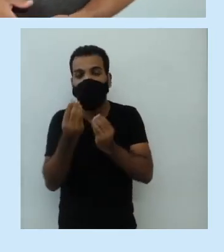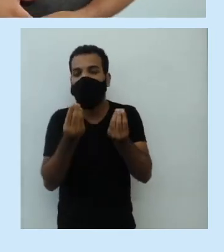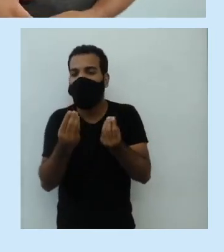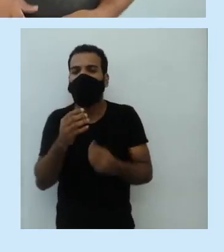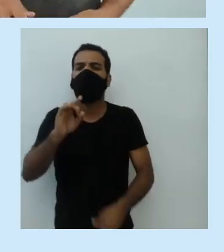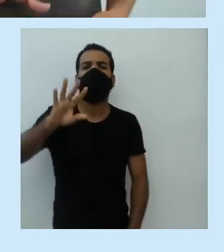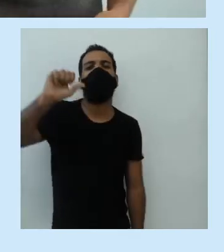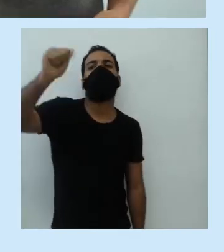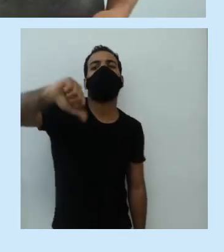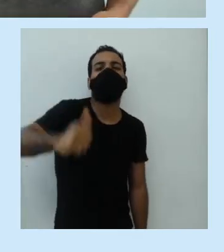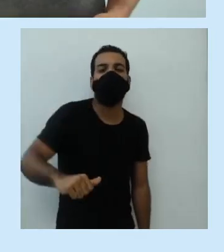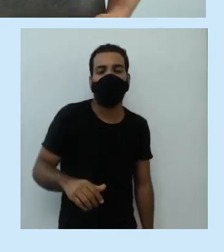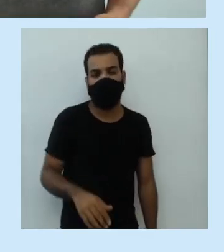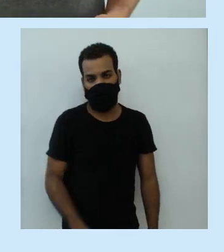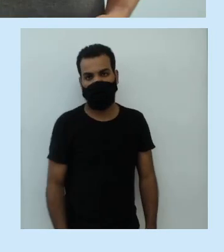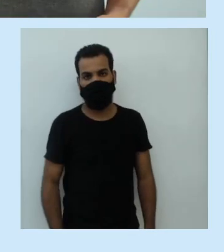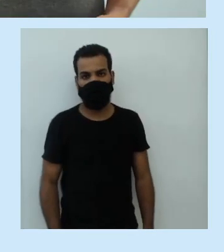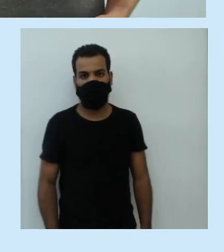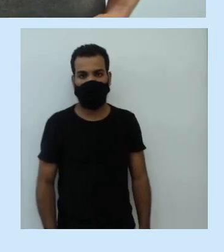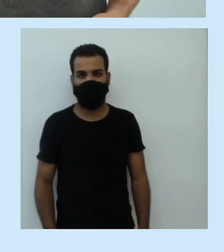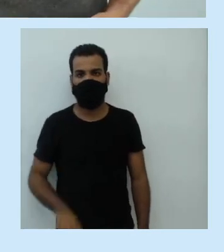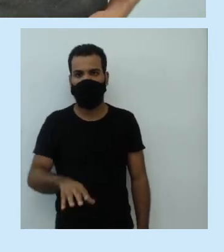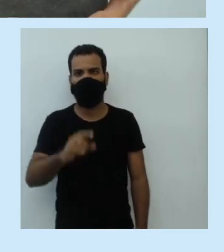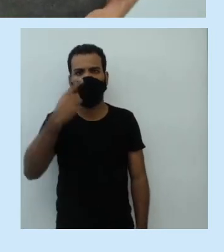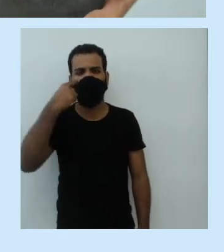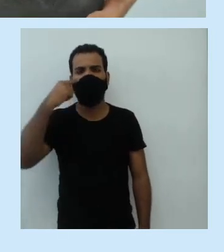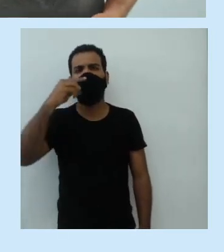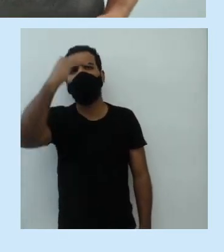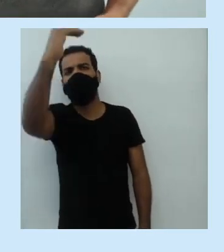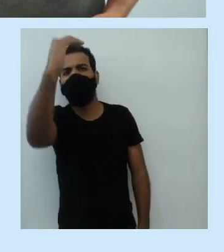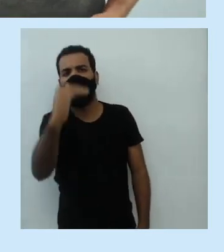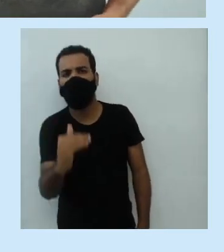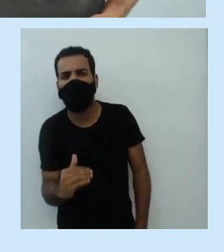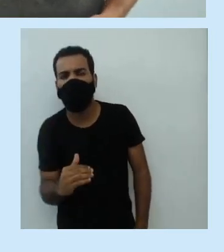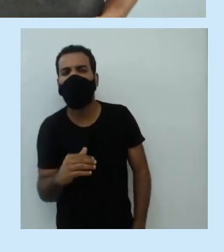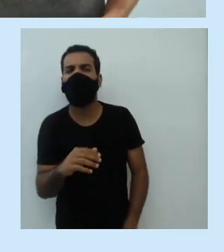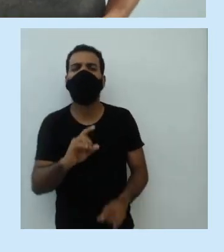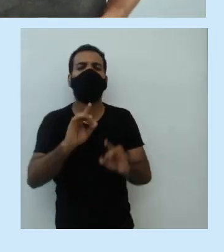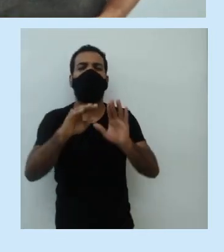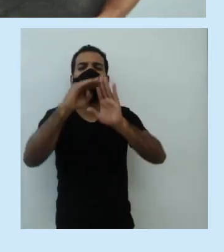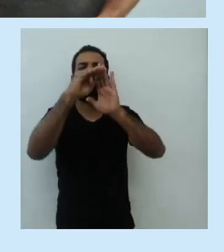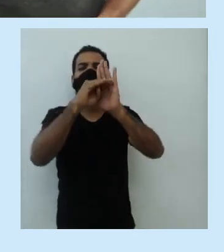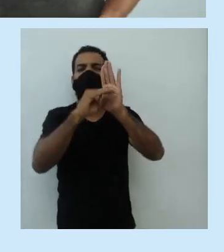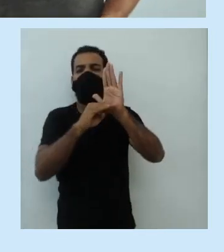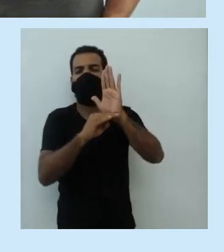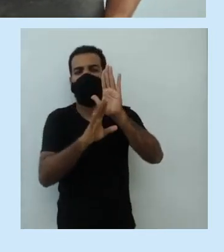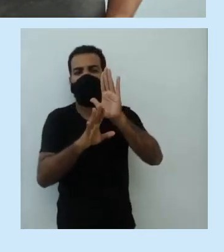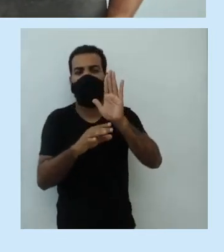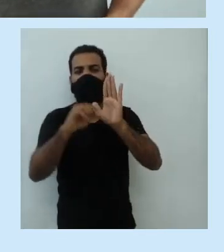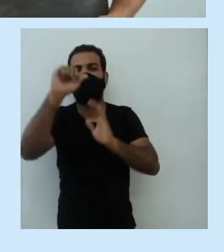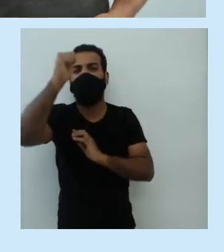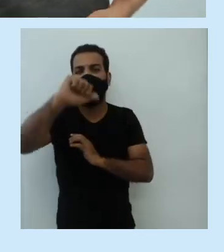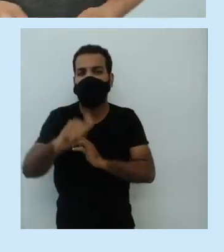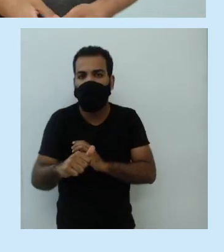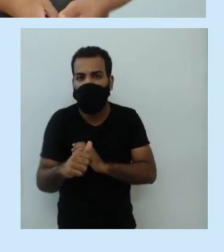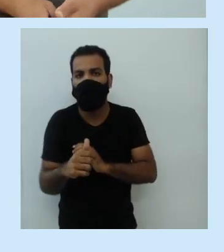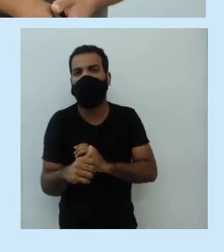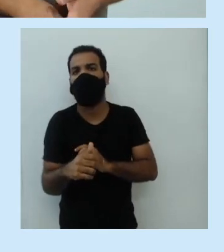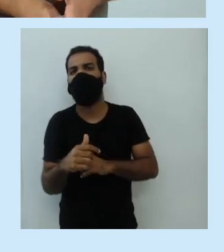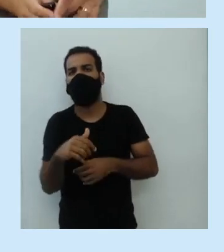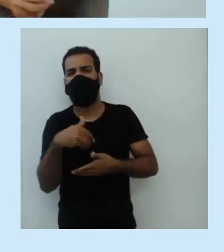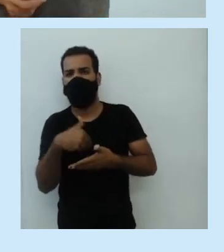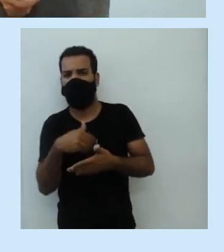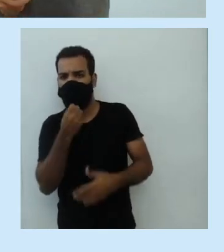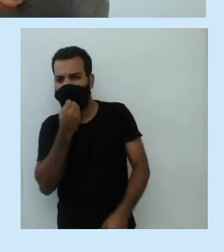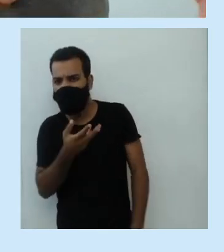esportivo hoje? O adulto entra para olhar a tabela, né, do seu time, como é que está a situação dele, mas não vai analisar como é que o time